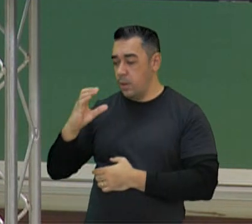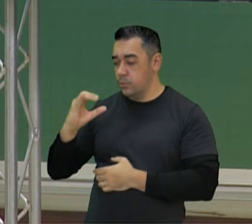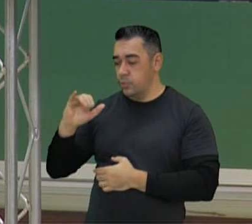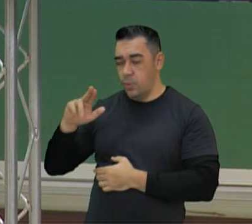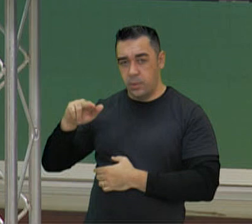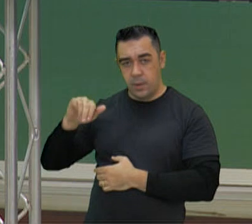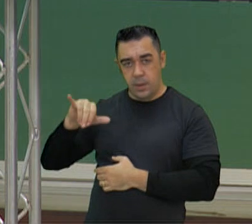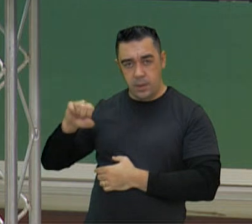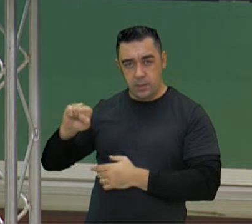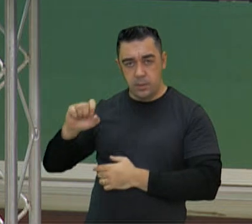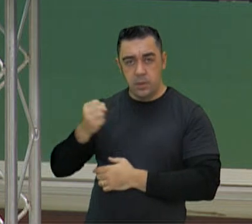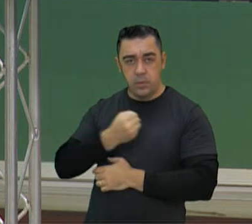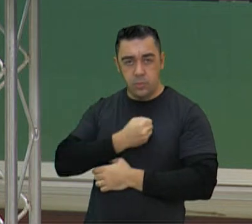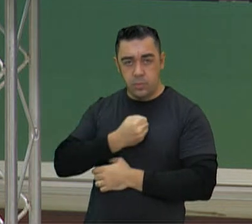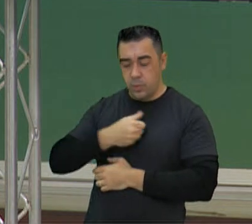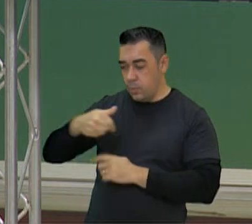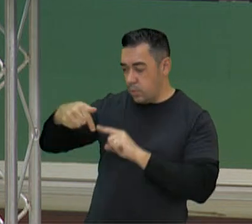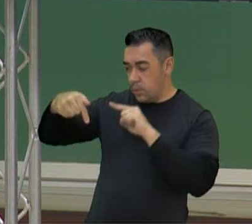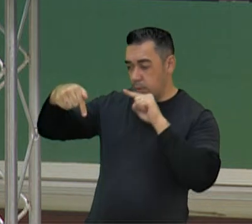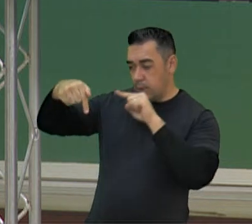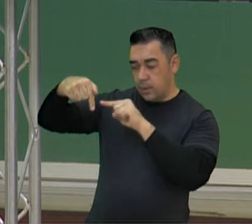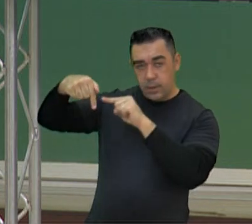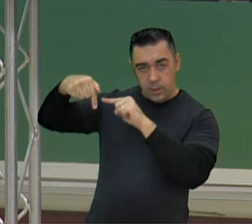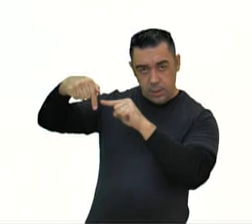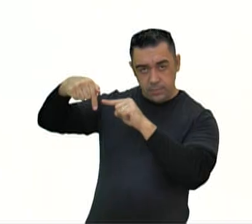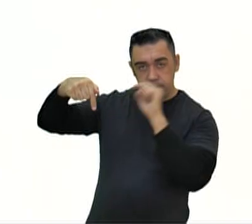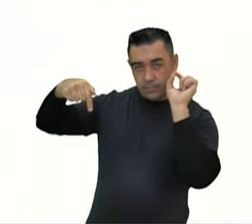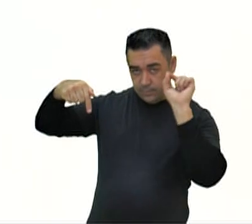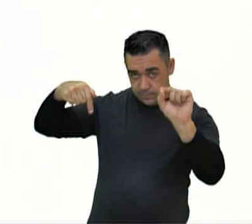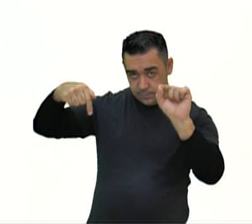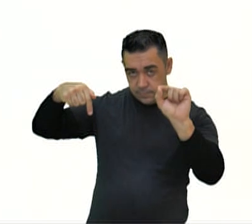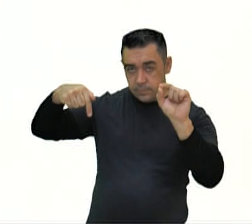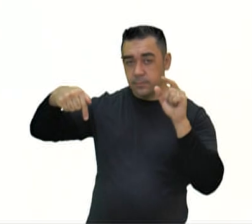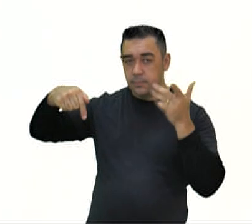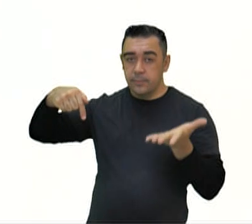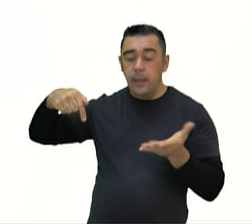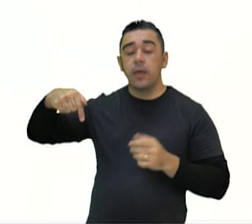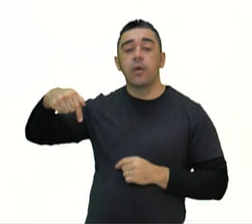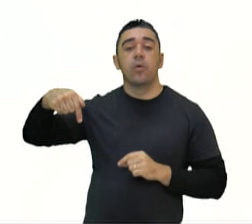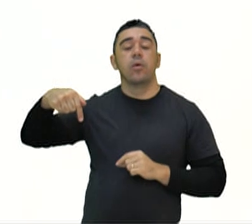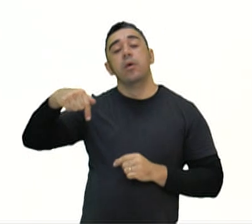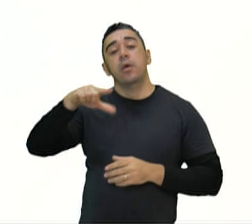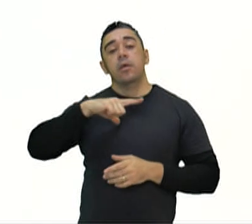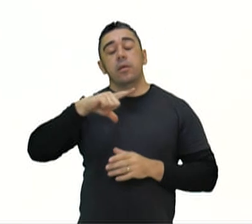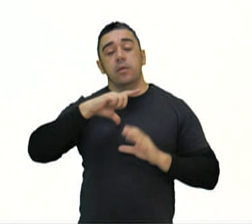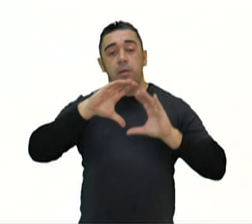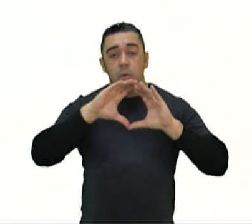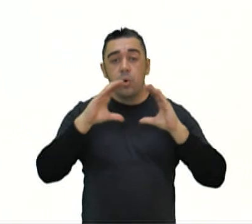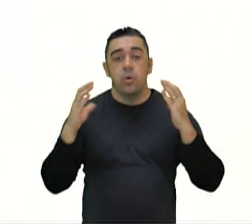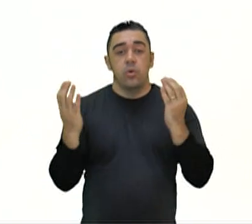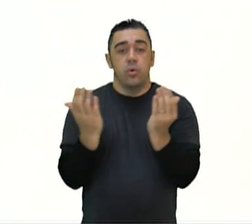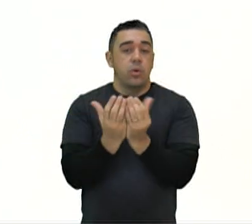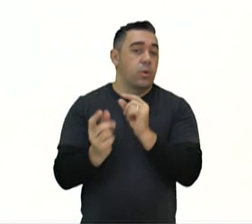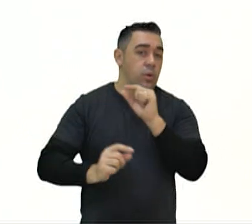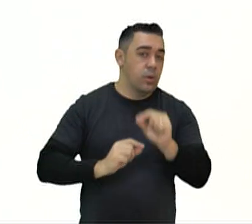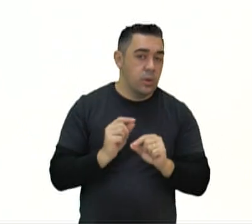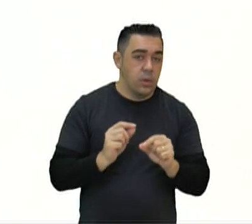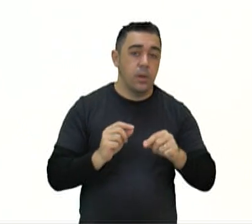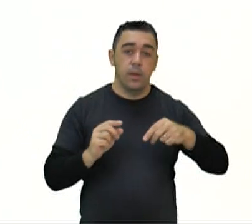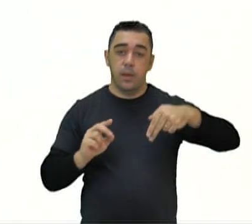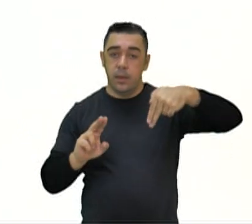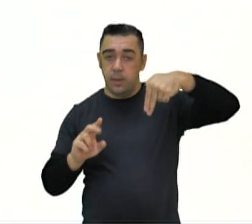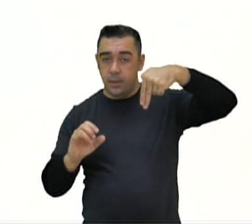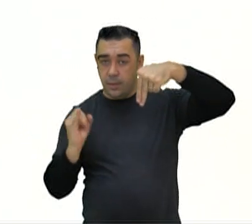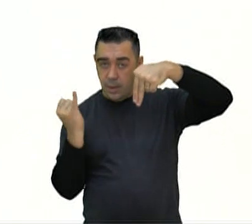ela é representada pelo símbolo ou a letra Q. A relação de inclusão ela é estabelecida com o conjunto